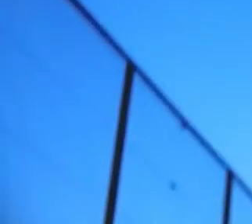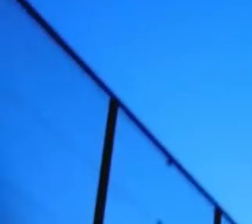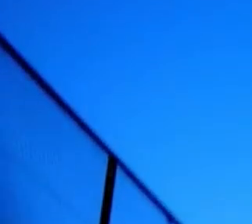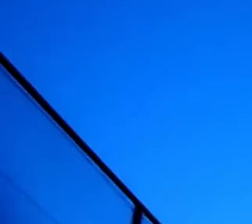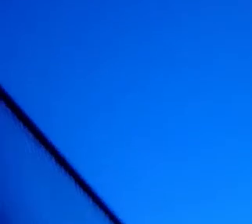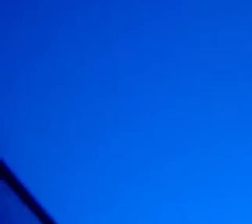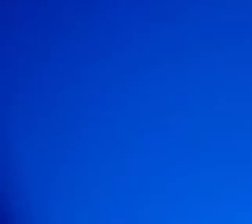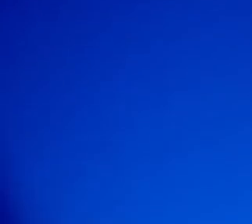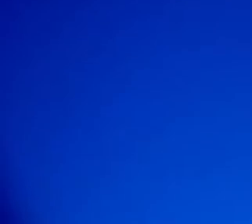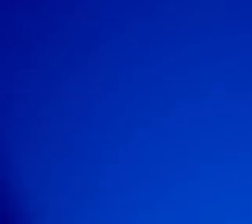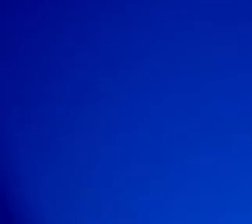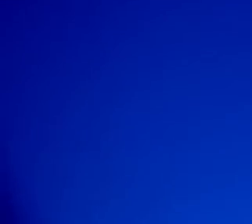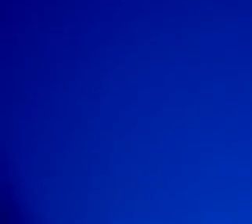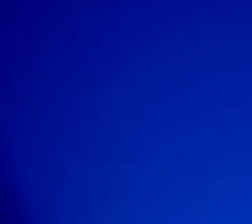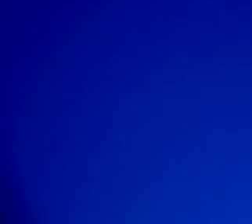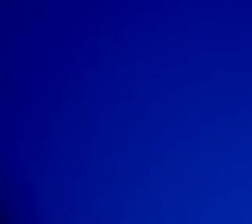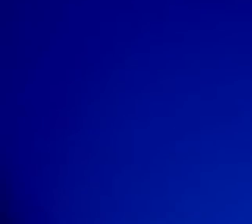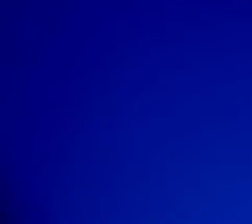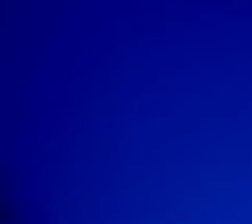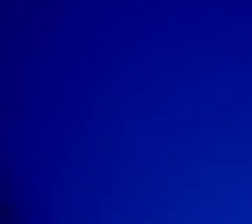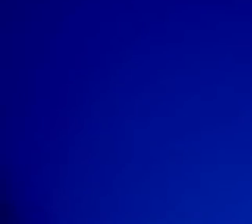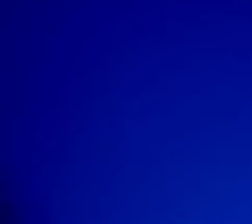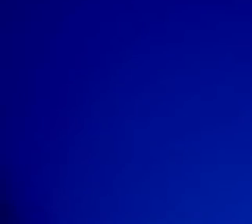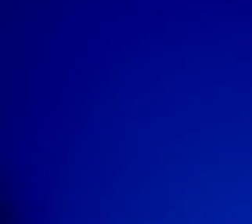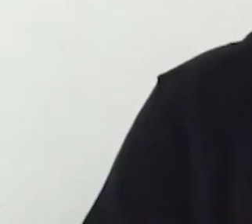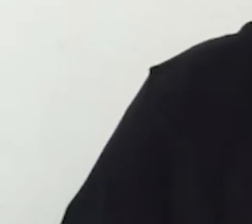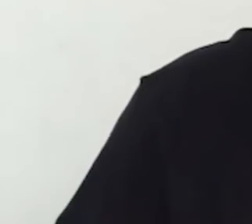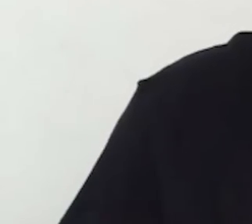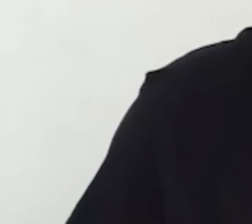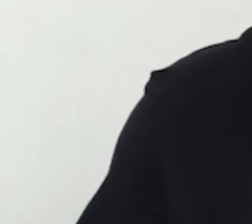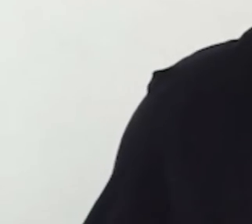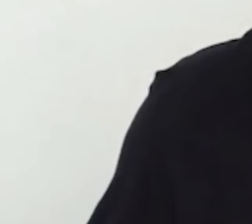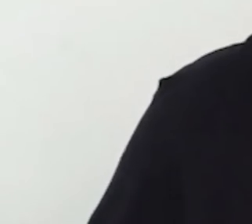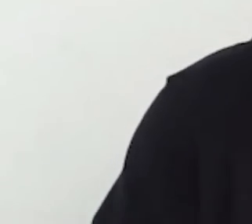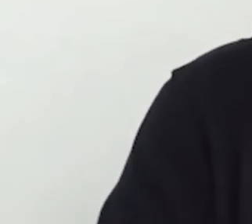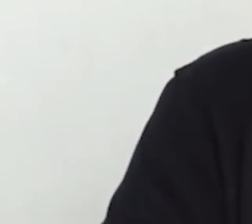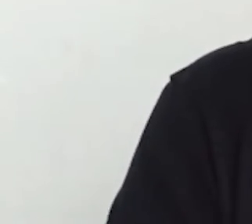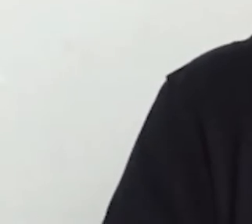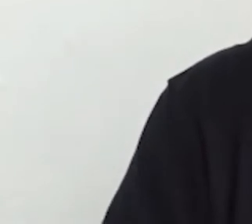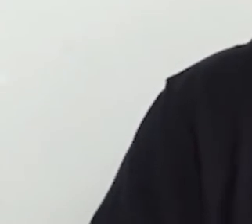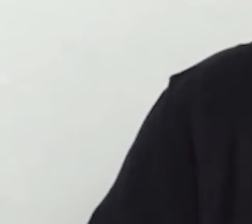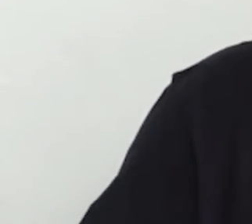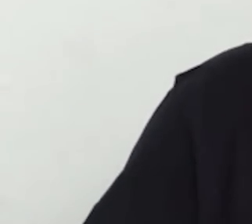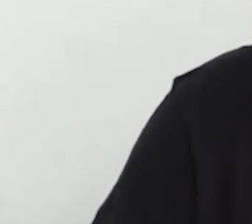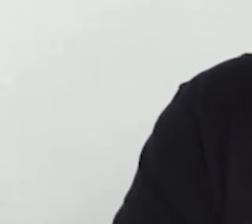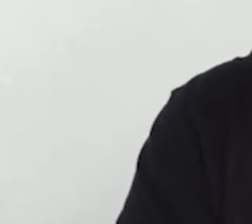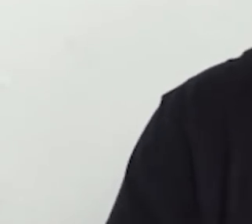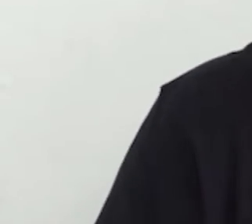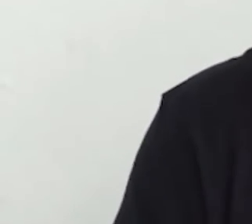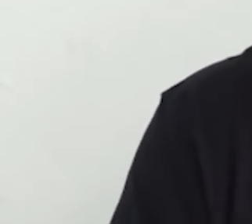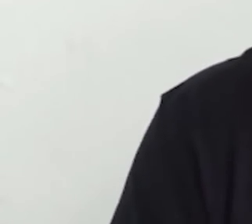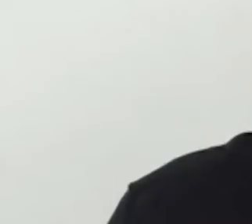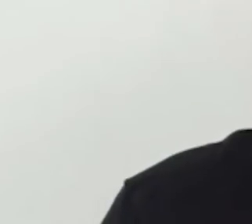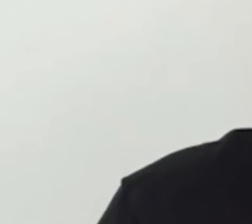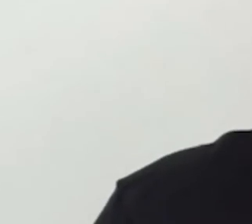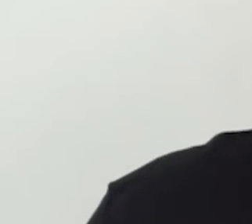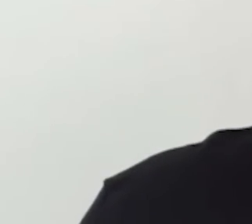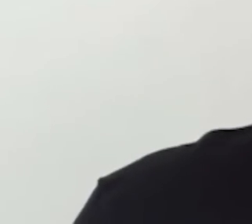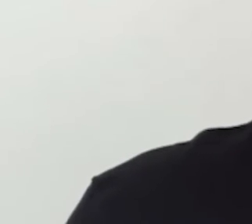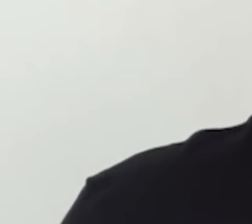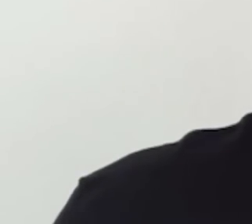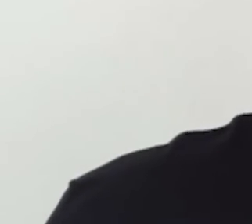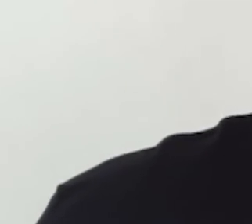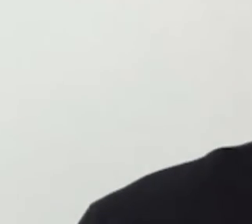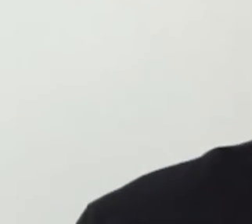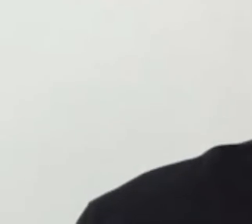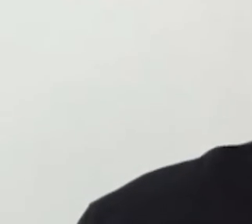Banrisul, nossa parceria faz a diferença. Por que um contrato de fidelidade com uma operadora de celular? Será que